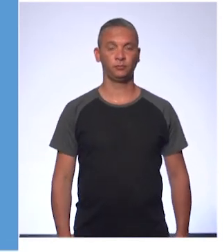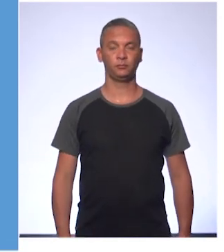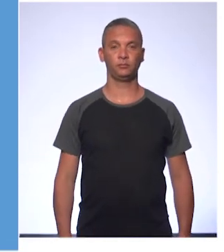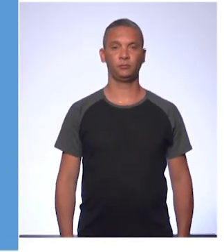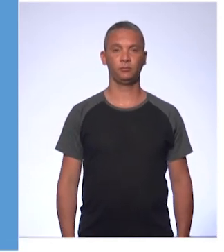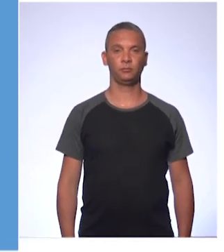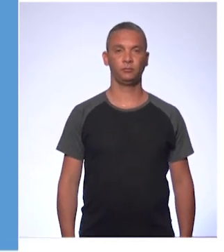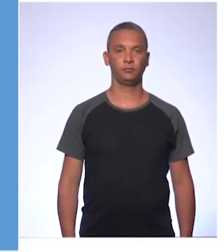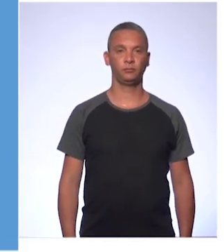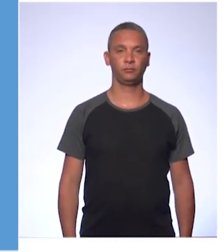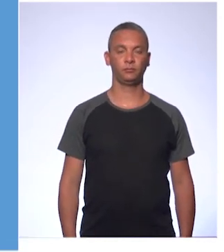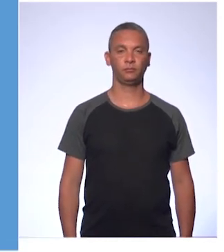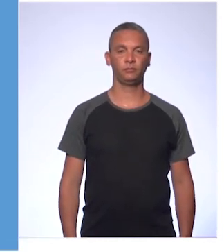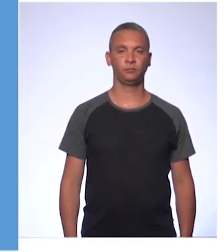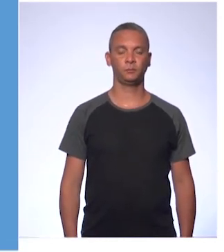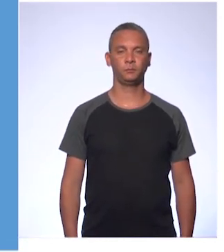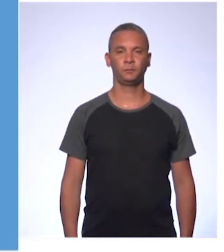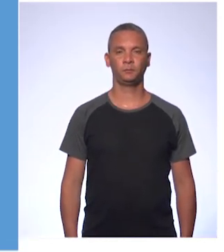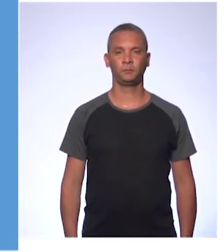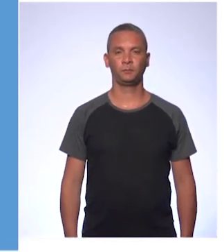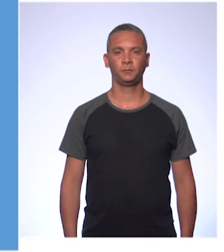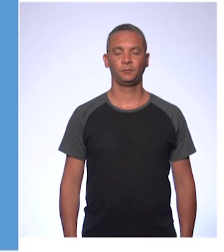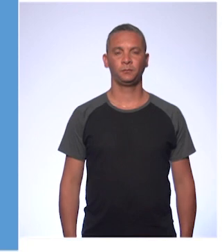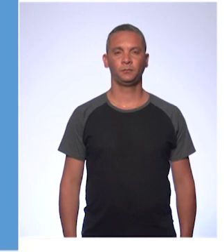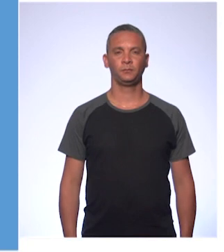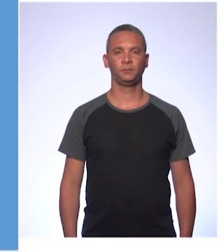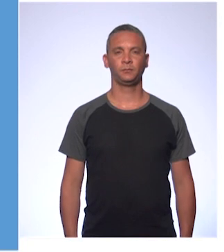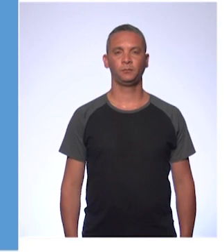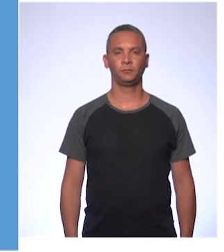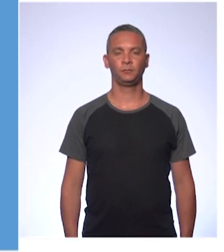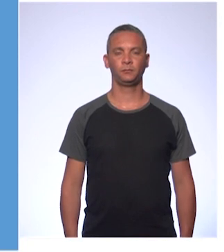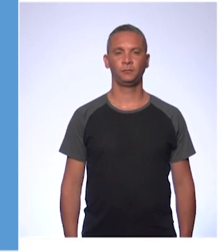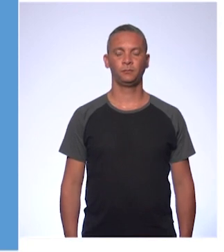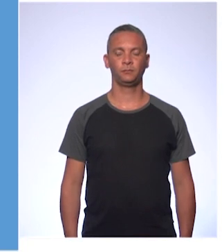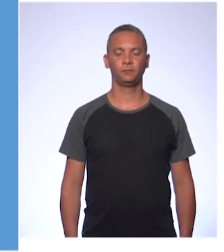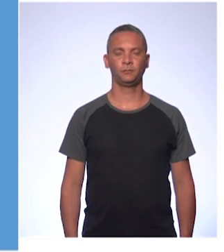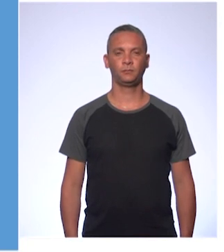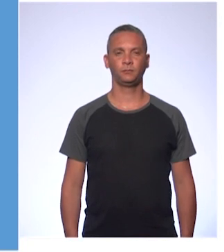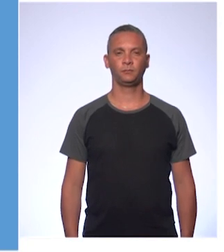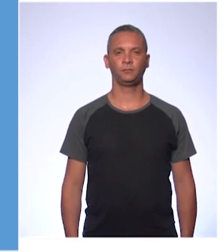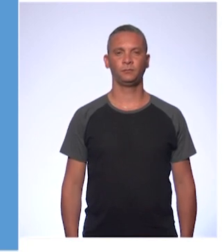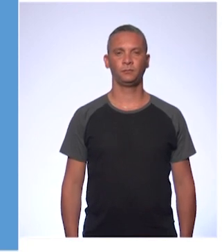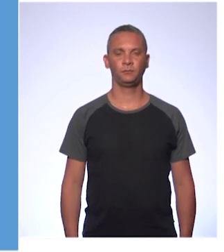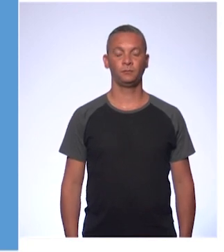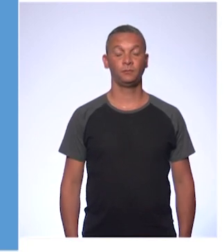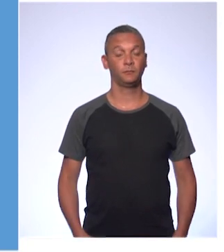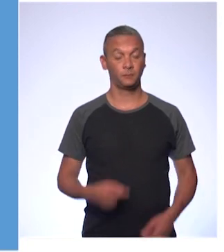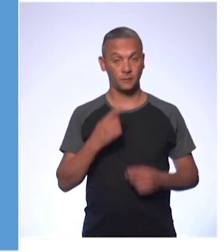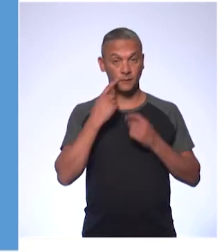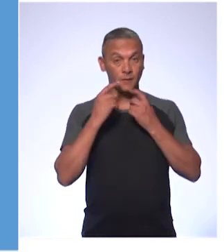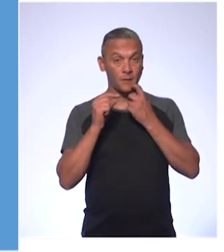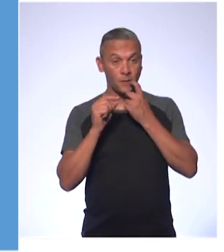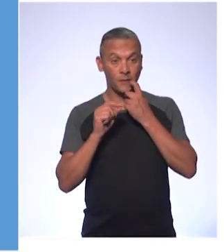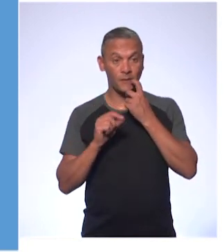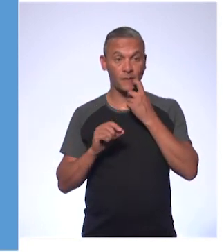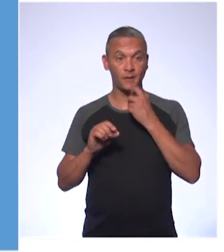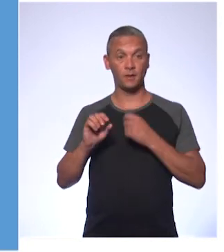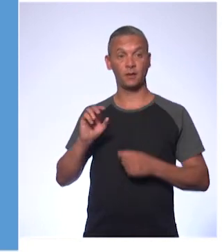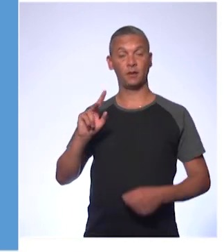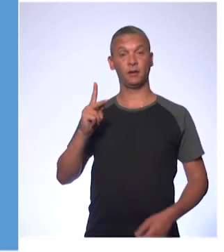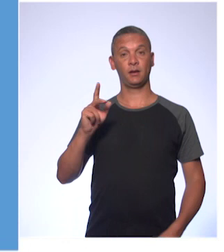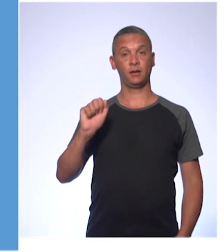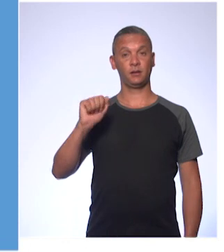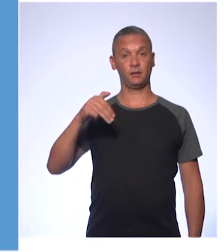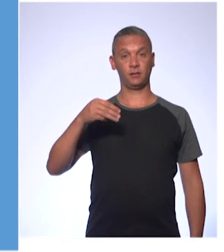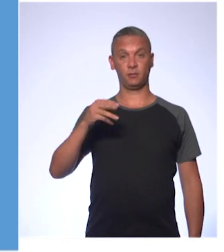andanadas. Nadie queda com hambre se há empanadas. Olha só, hambre, eu vou falar um pouquinho dessa palavra